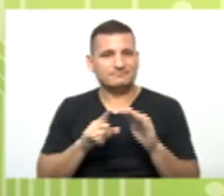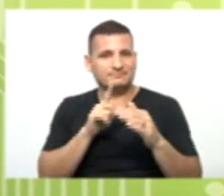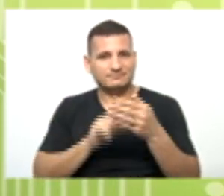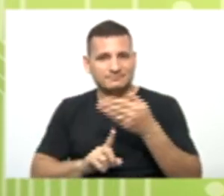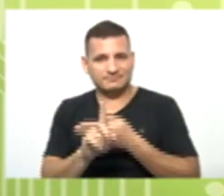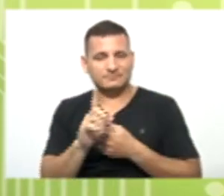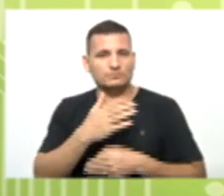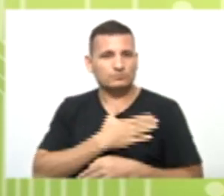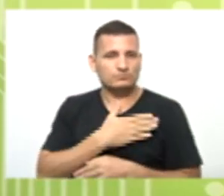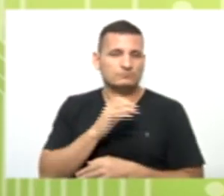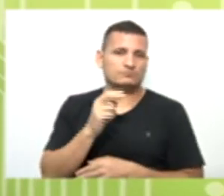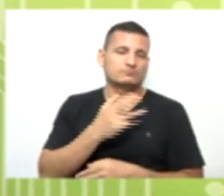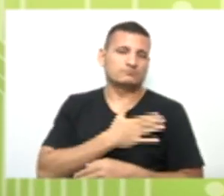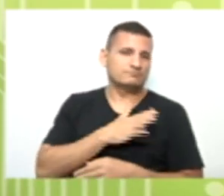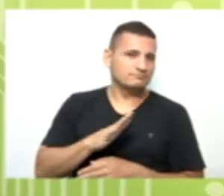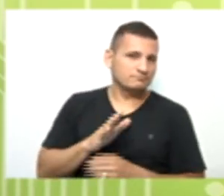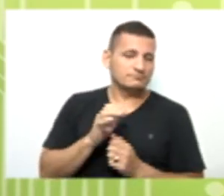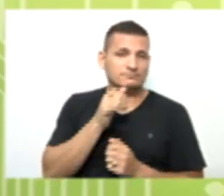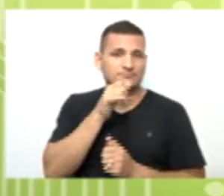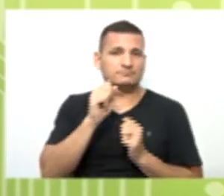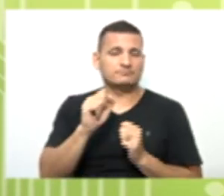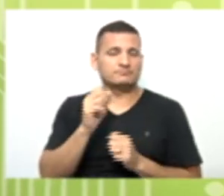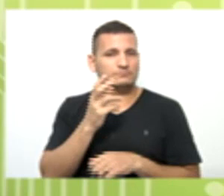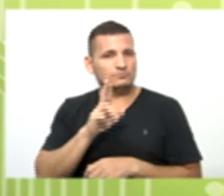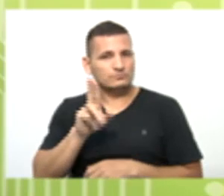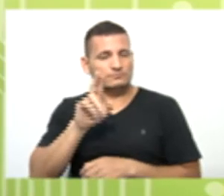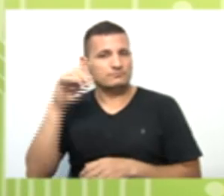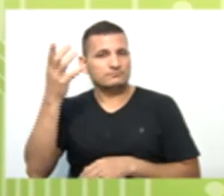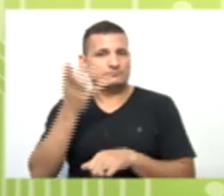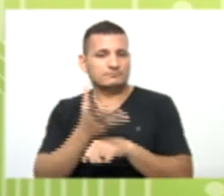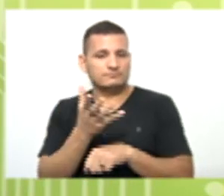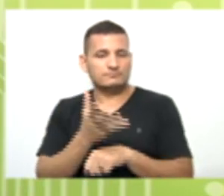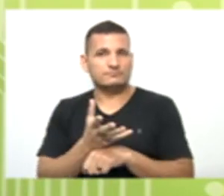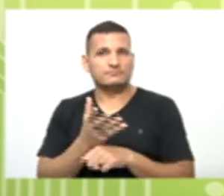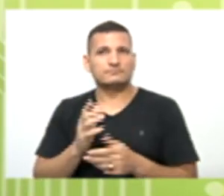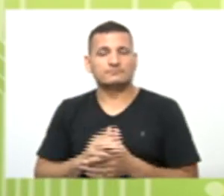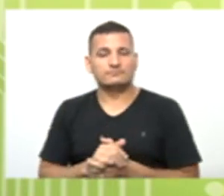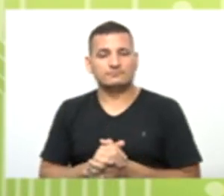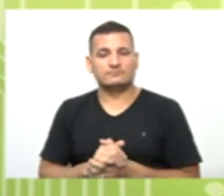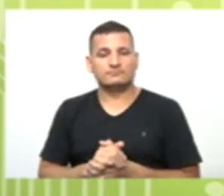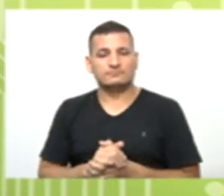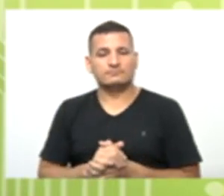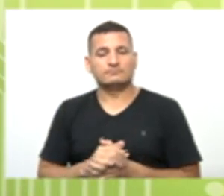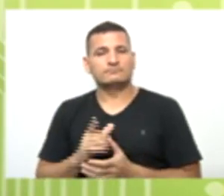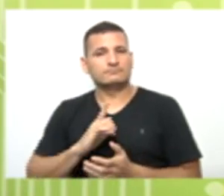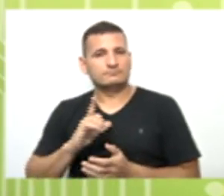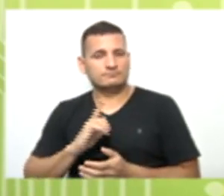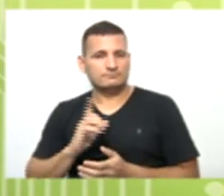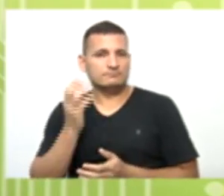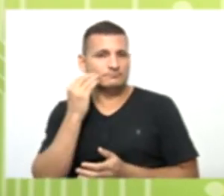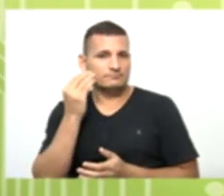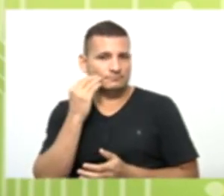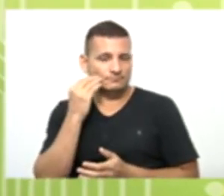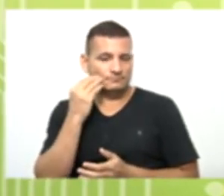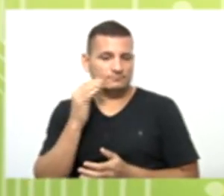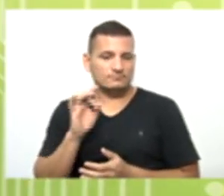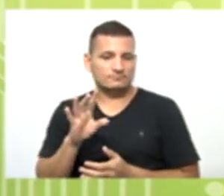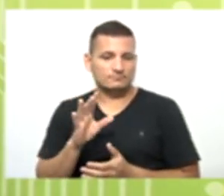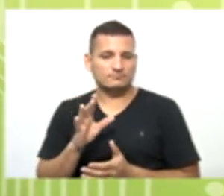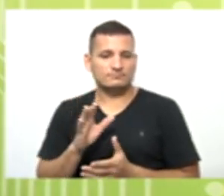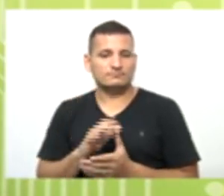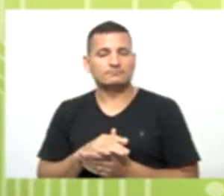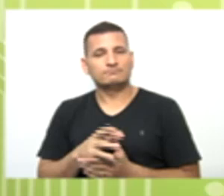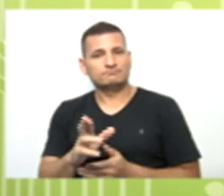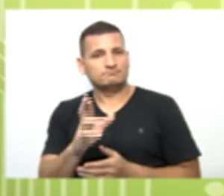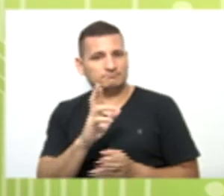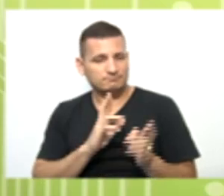né, se a gente pode utilizar nas próximas disciplinas, né, que nós estivemos aí num experimento, né, entre aspas, e aí dá o